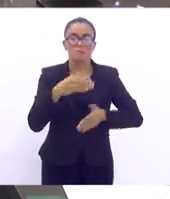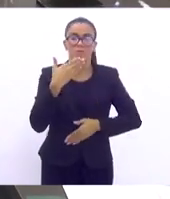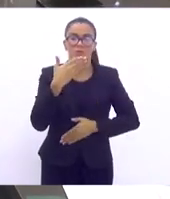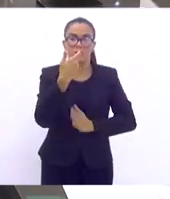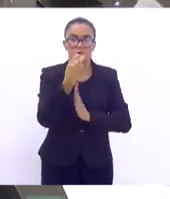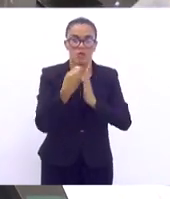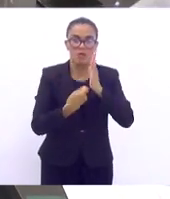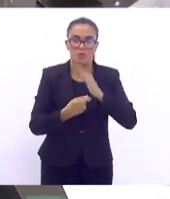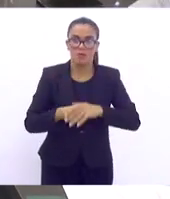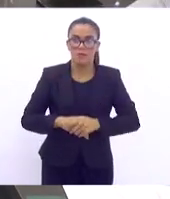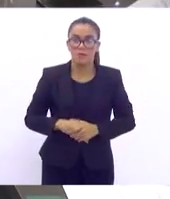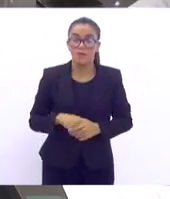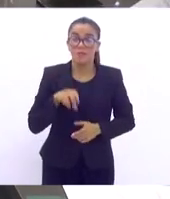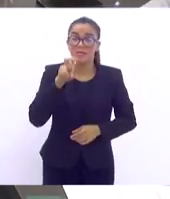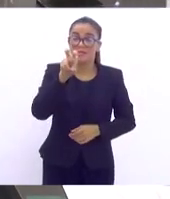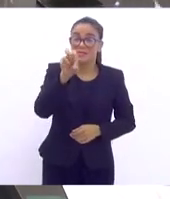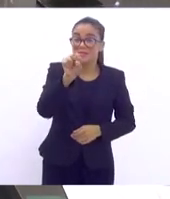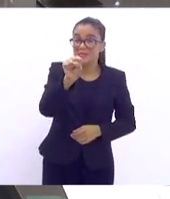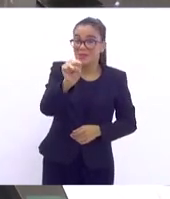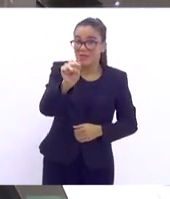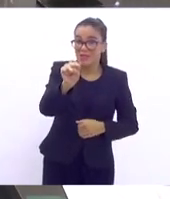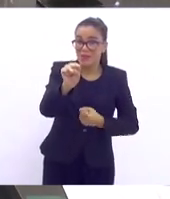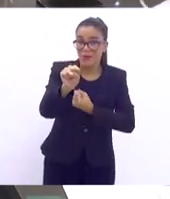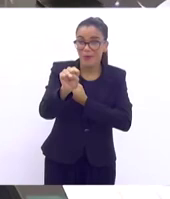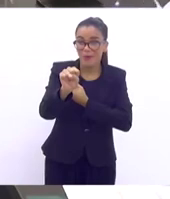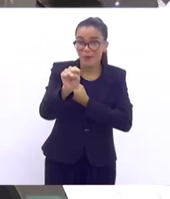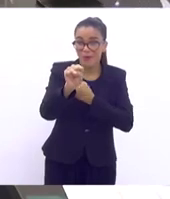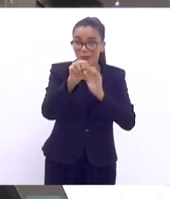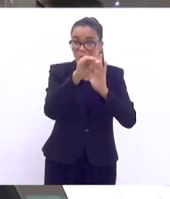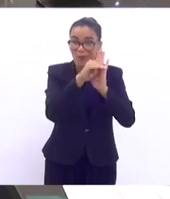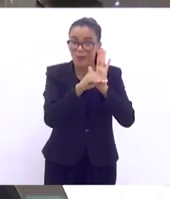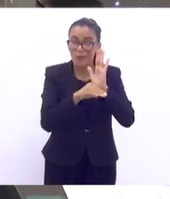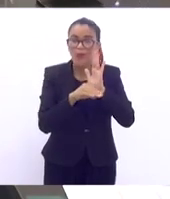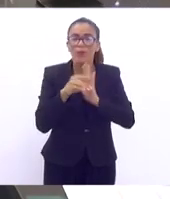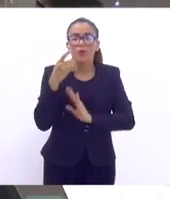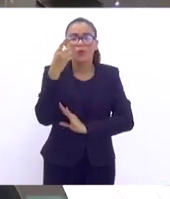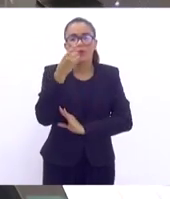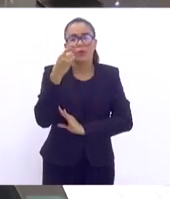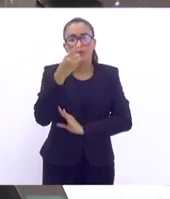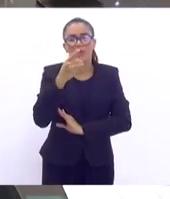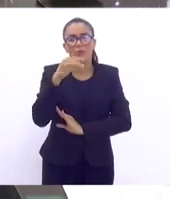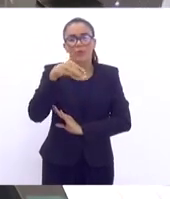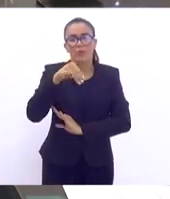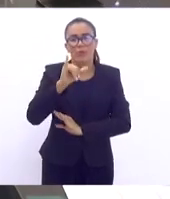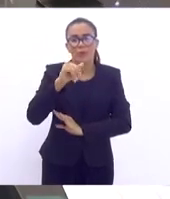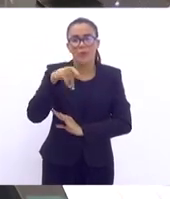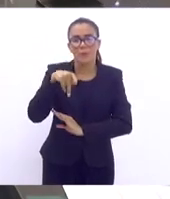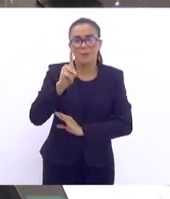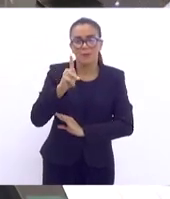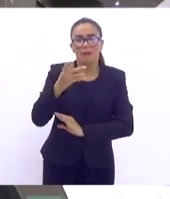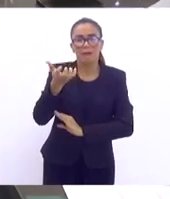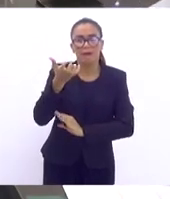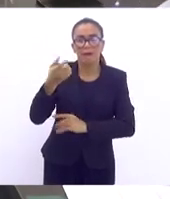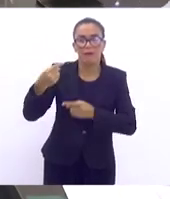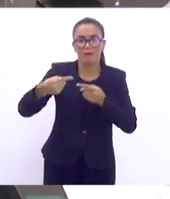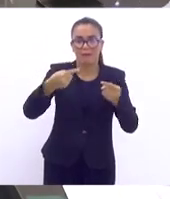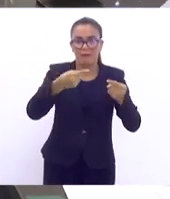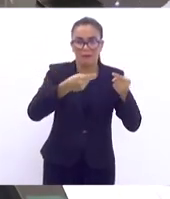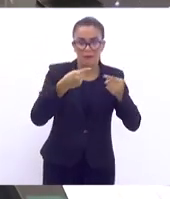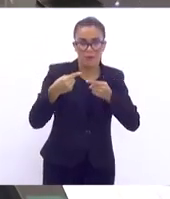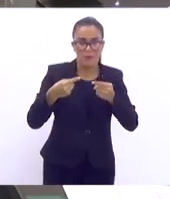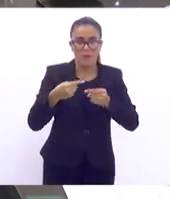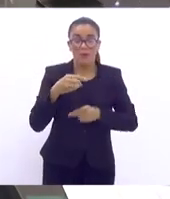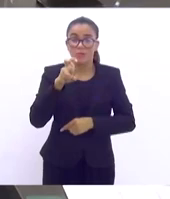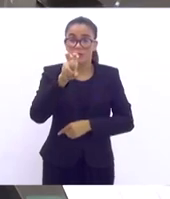senhor presidente 58 o deputado mink Apresentou um voto em separado que eu gostaria de debater eu vou retirar os